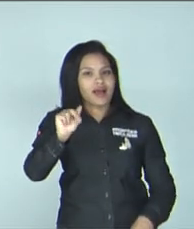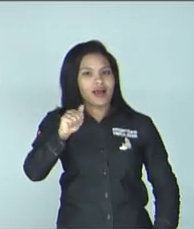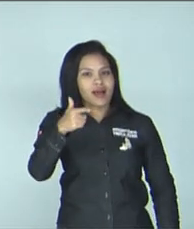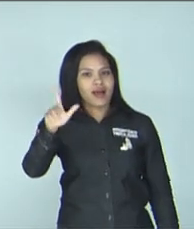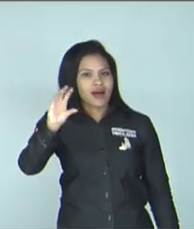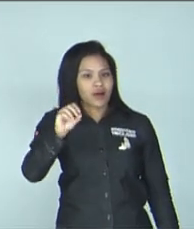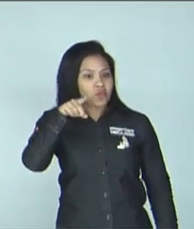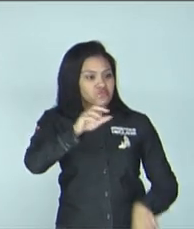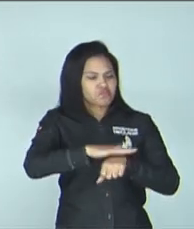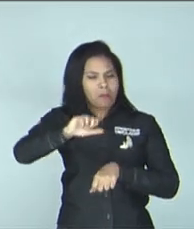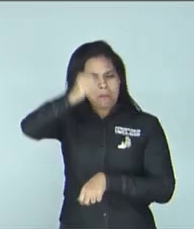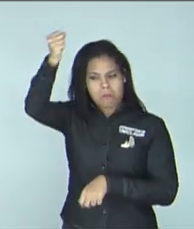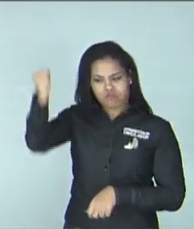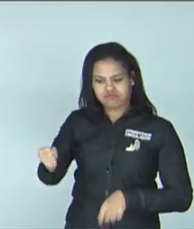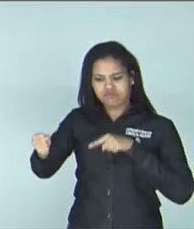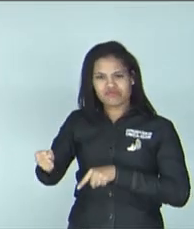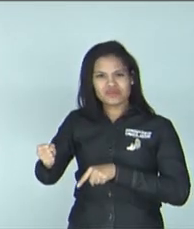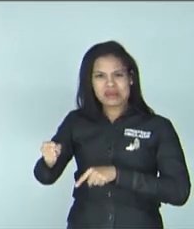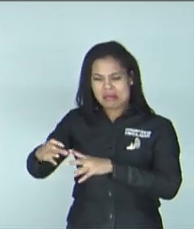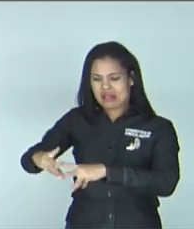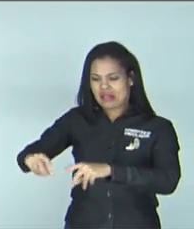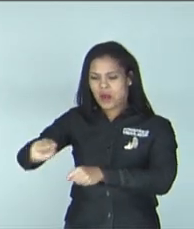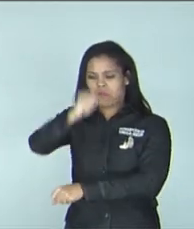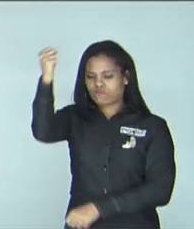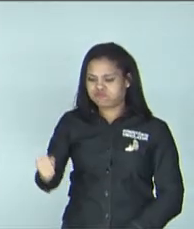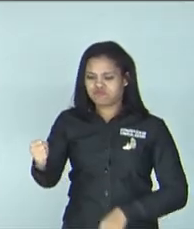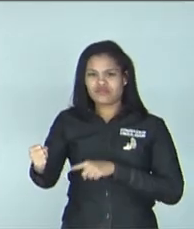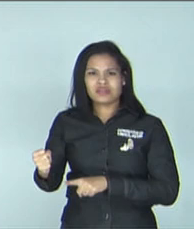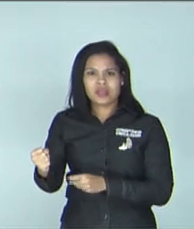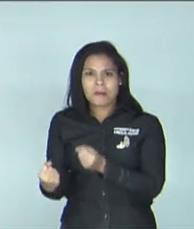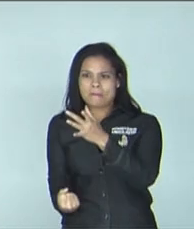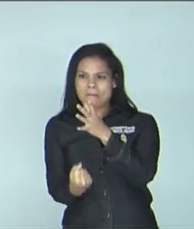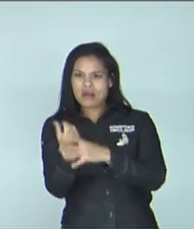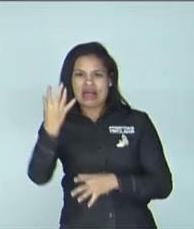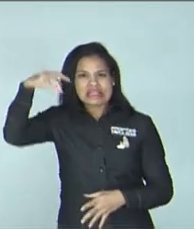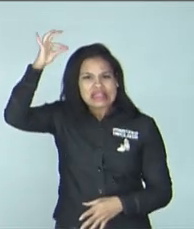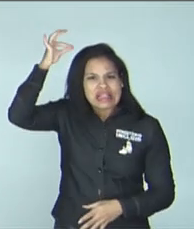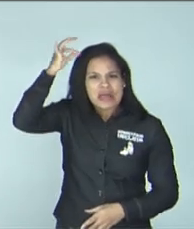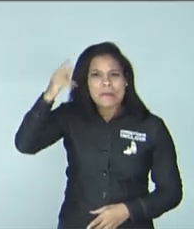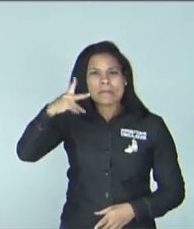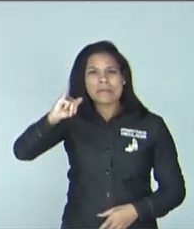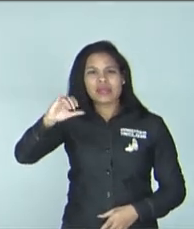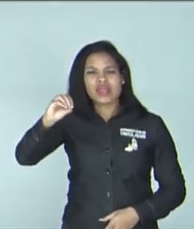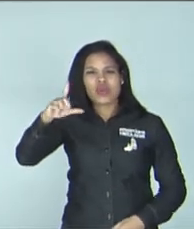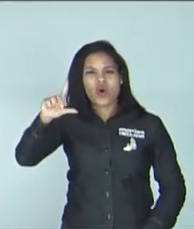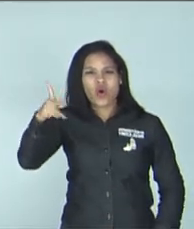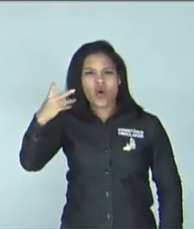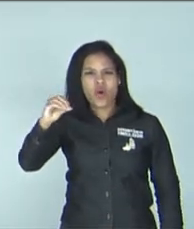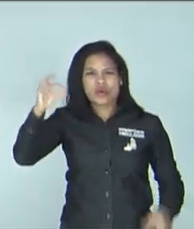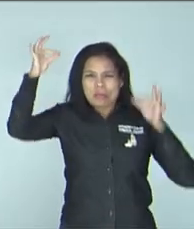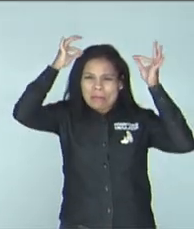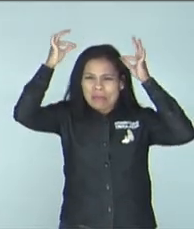e fira o pó da terra e o pó se transformará em piolhos por toda a terra do egito